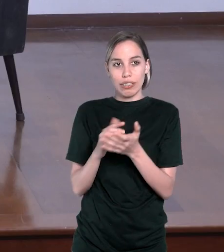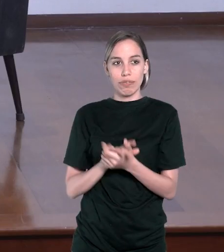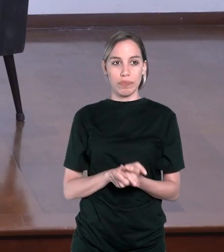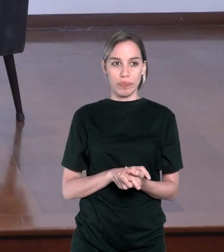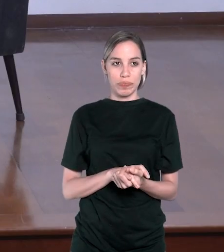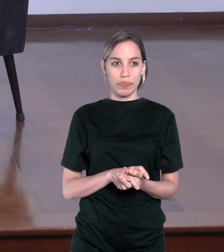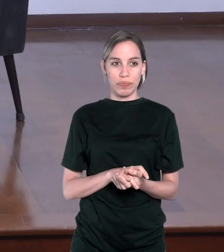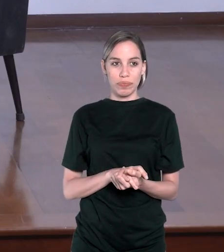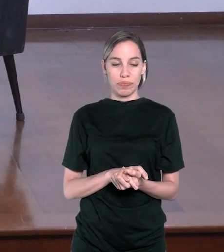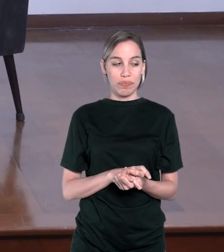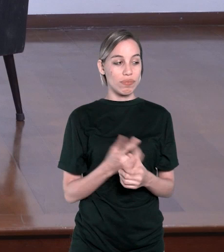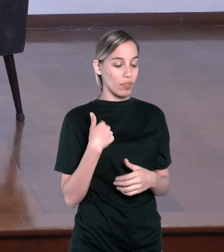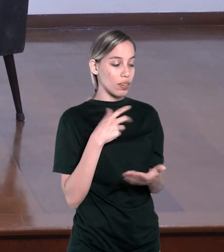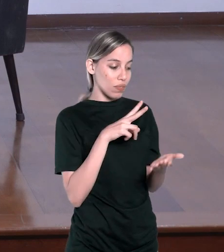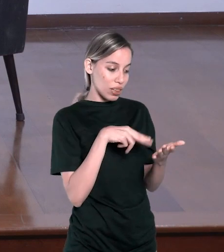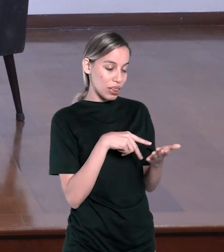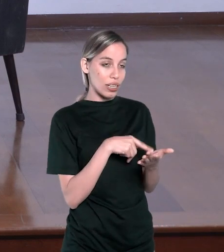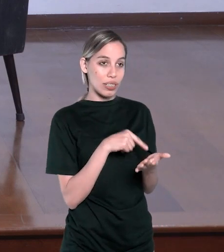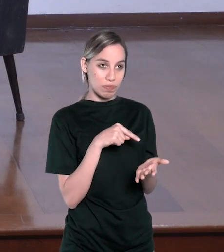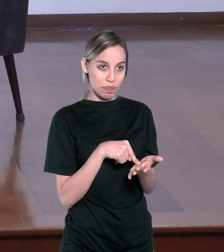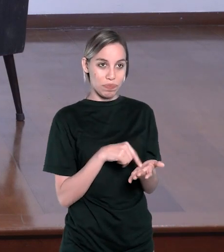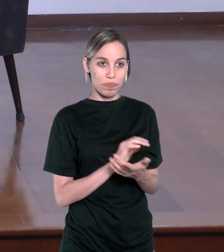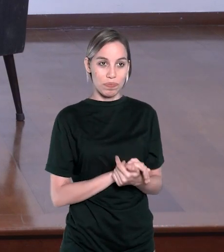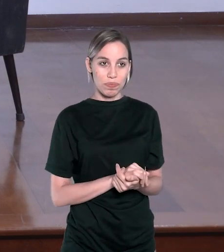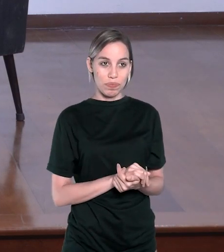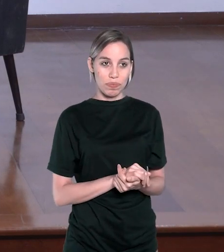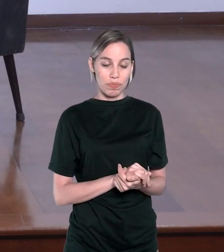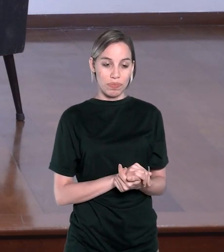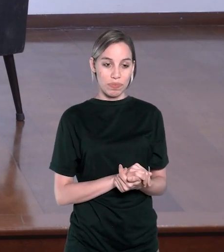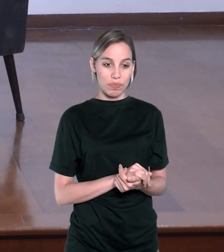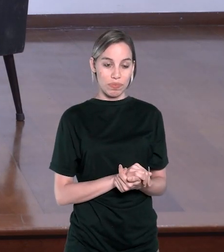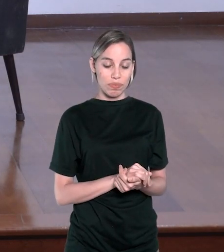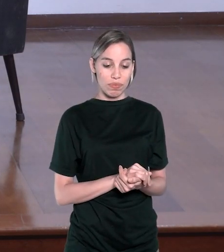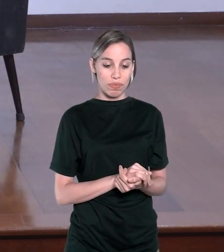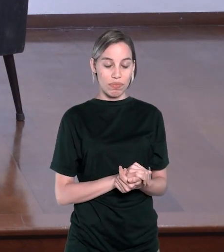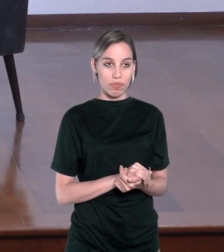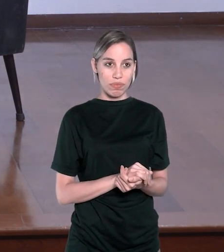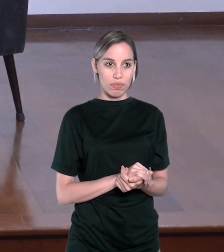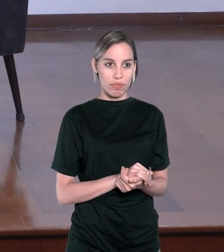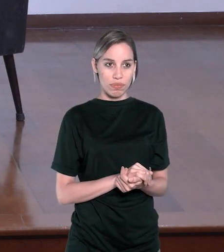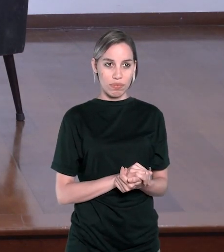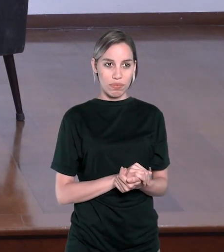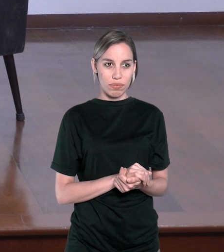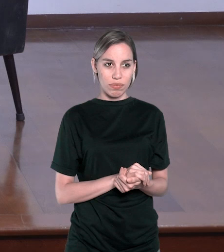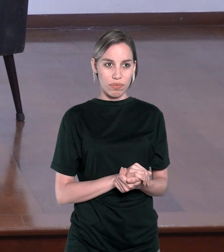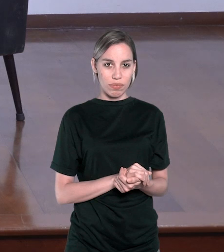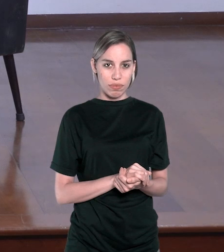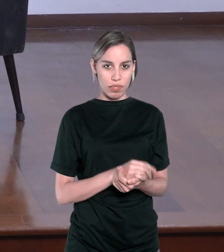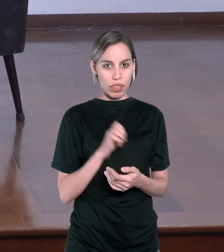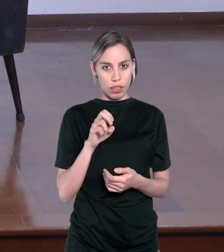Na plateia, uma espectadora sorria ao ouvir o pedido de Afonso. O Antenor está... a Eurídice